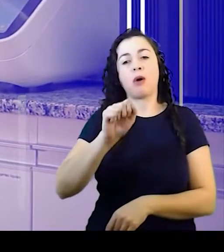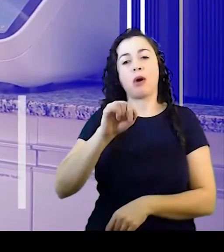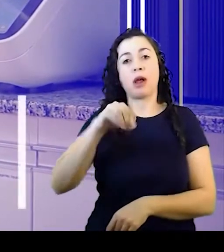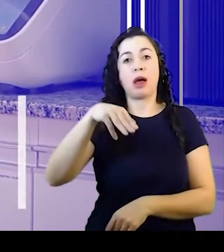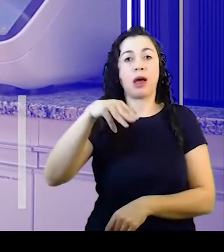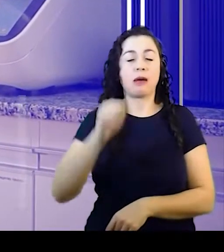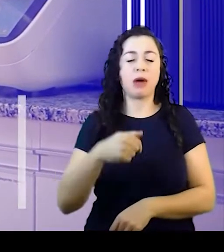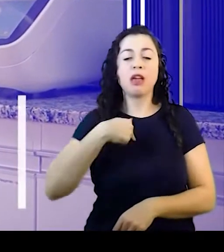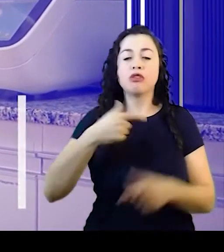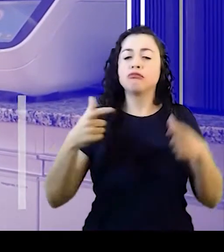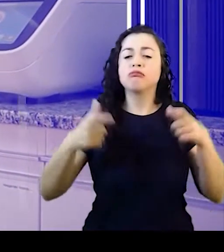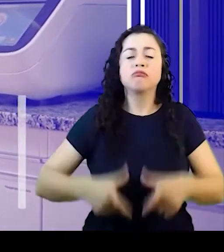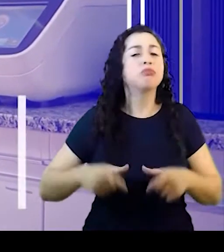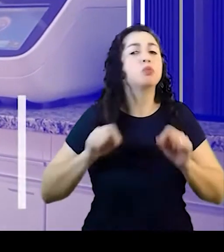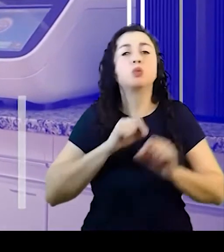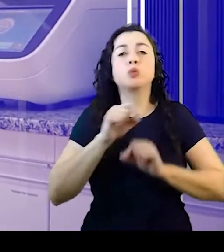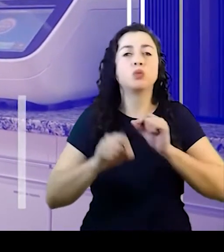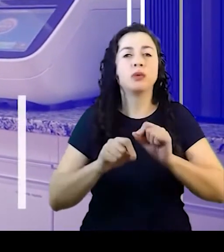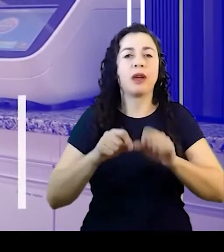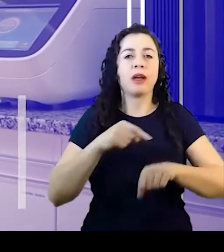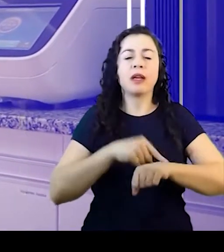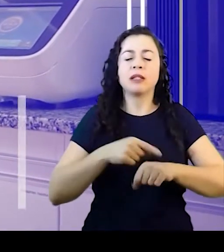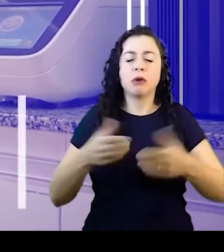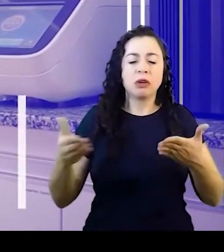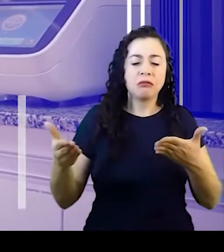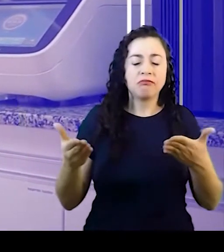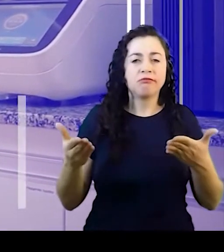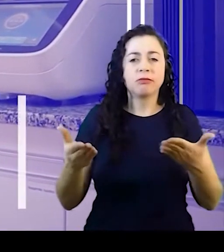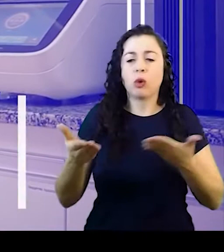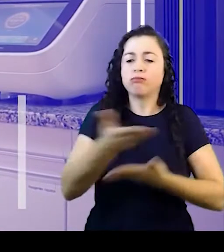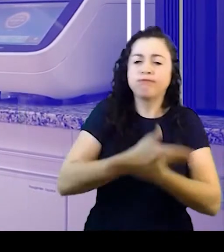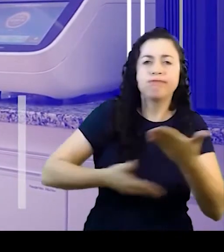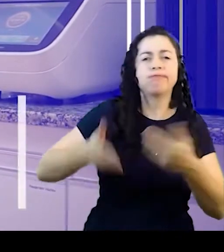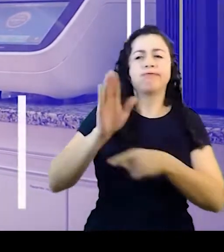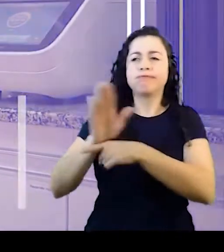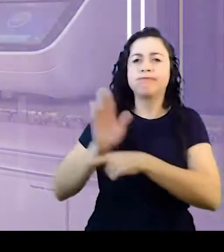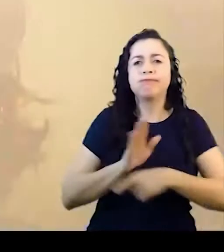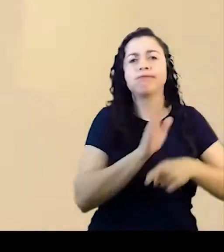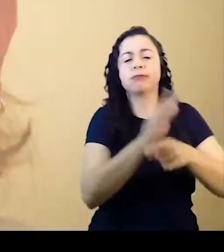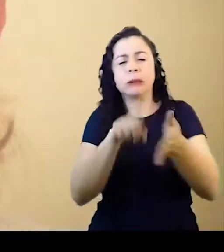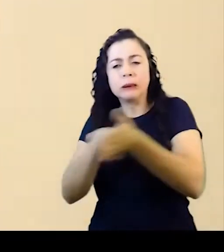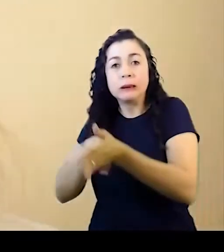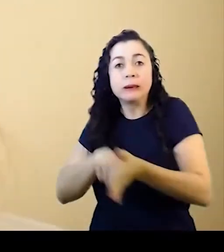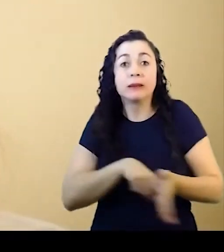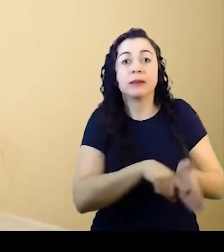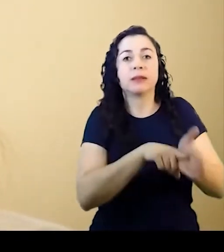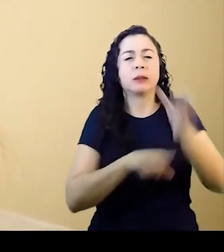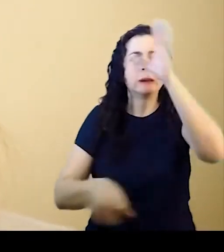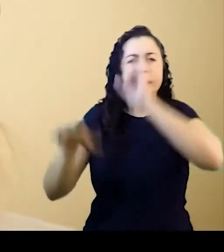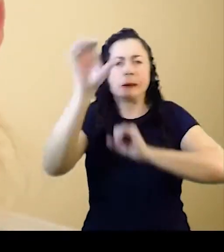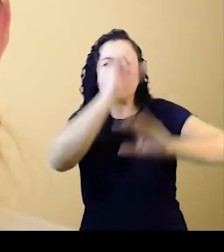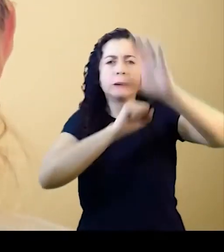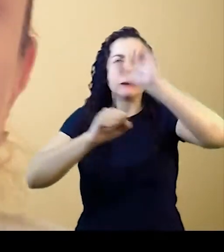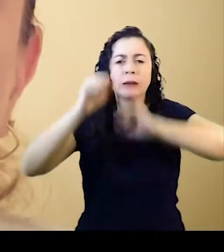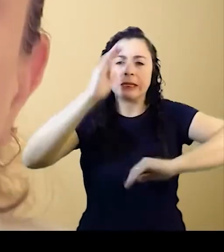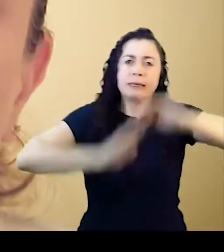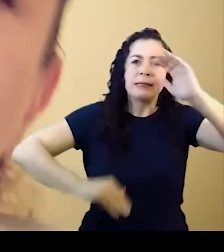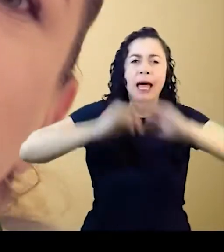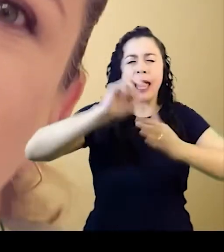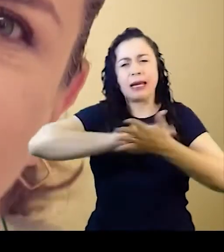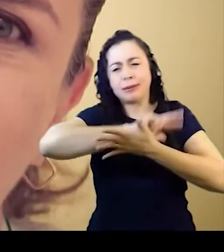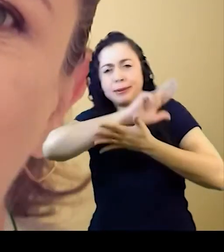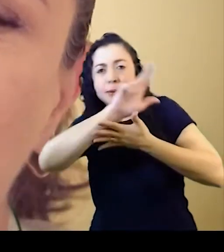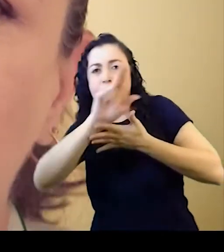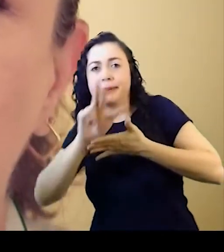num período como pesquisadora colaboradora, Tenho aprendido muitas técnicas,